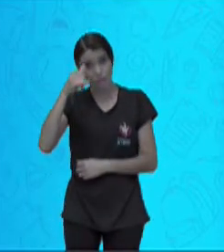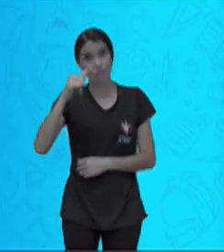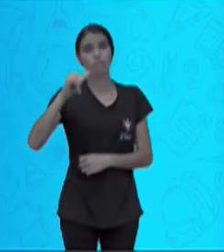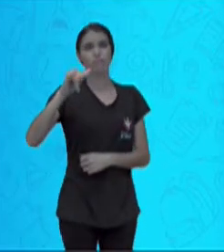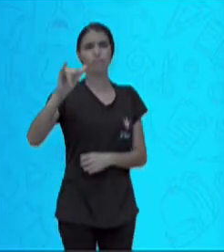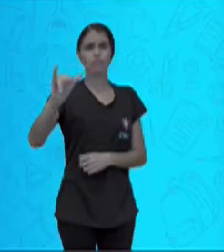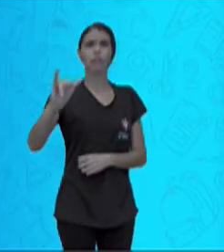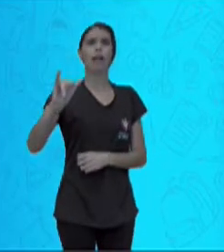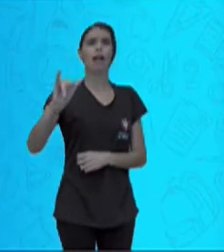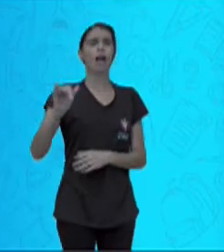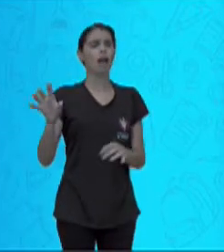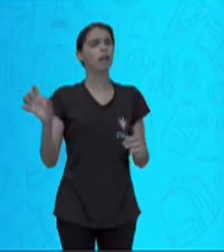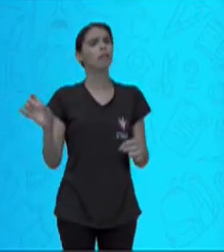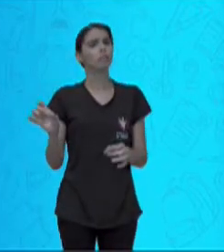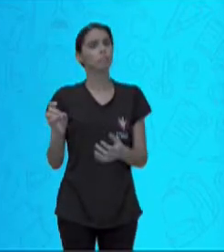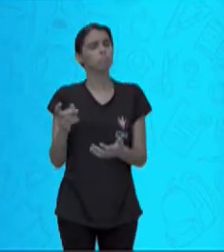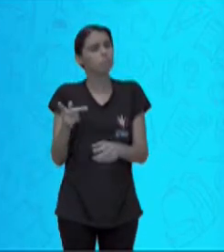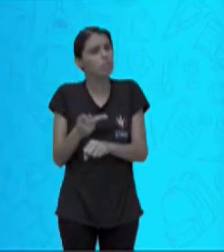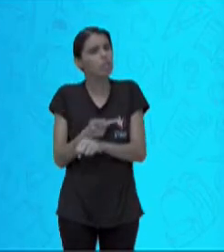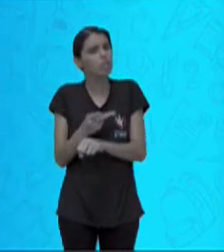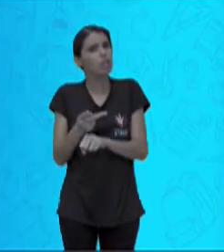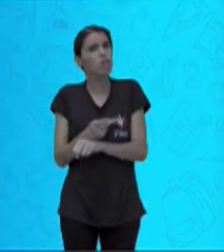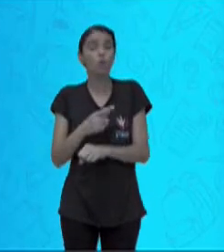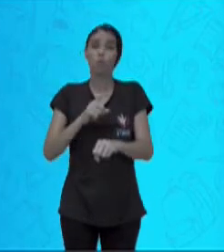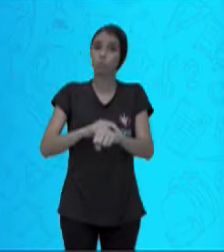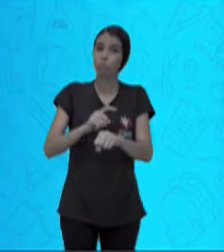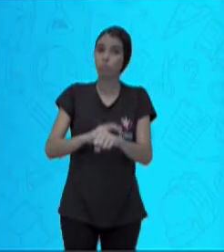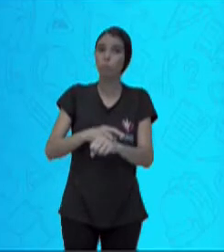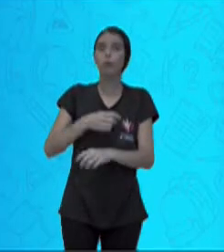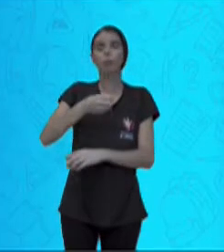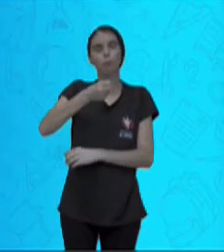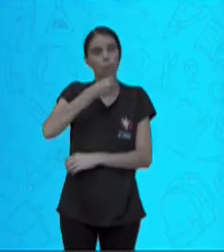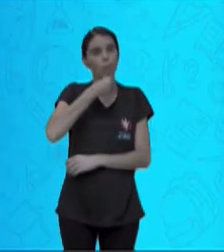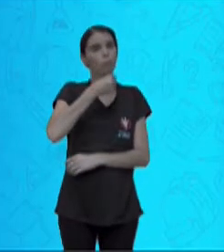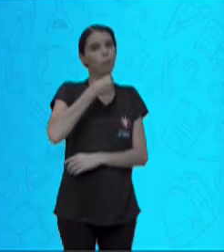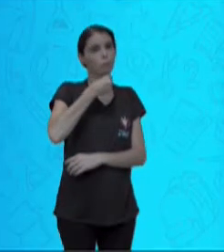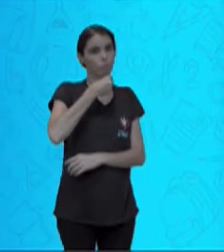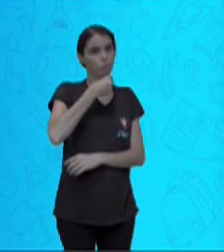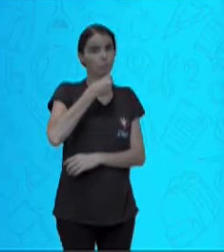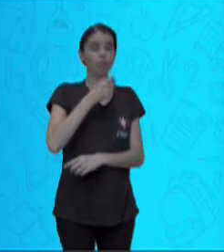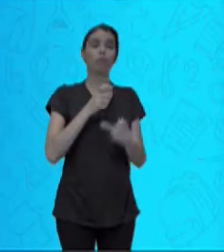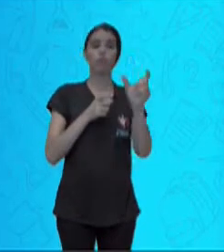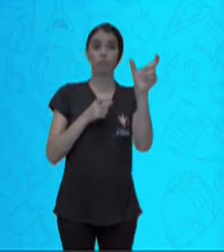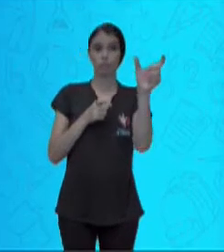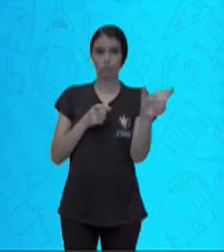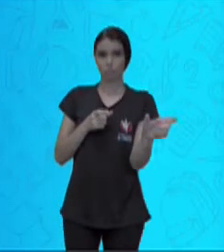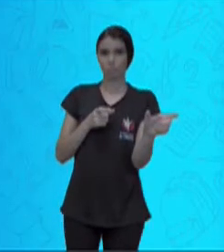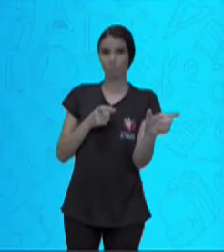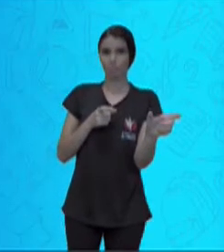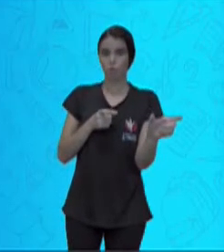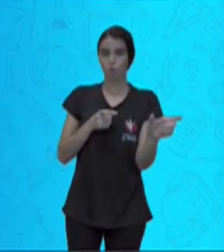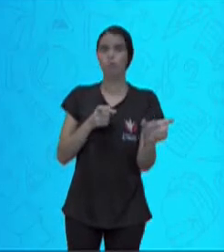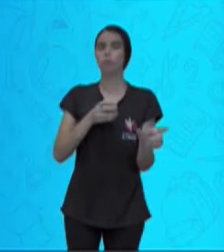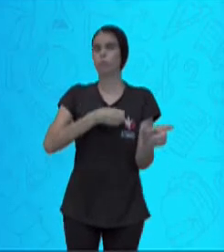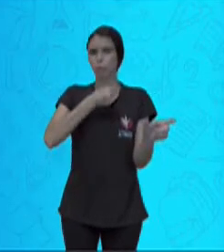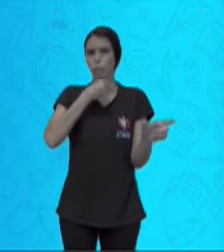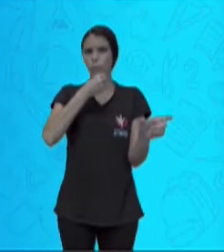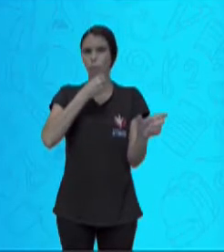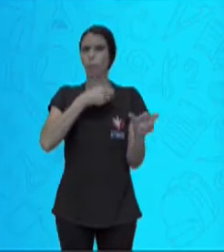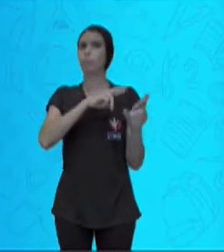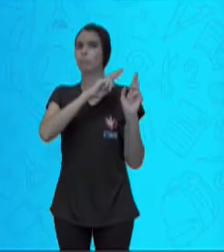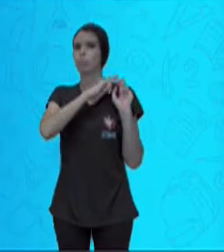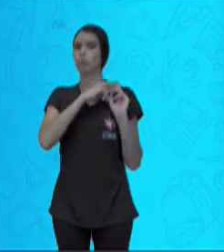também o mesmo deverá se manter totalmente imparcial, na qual a objetividade